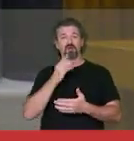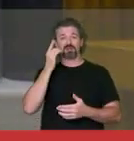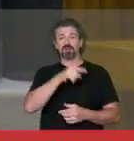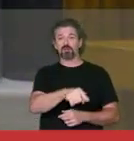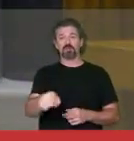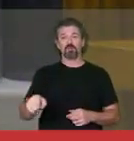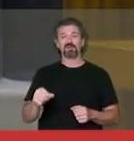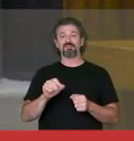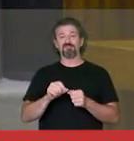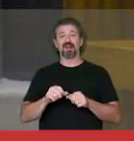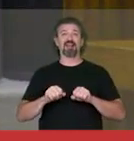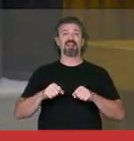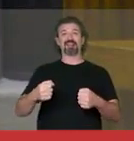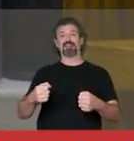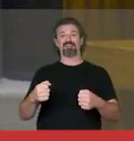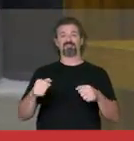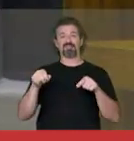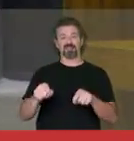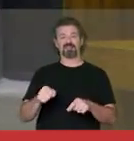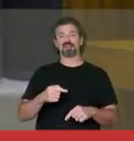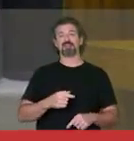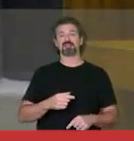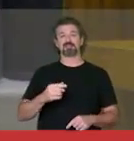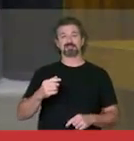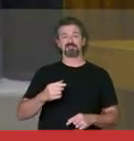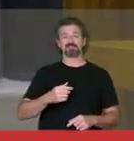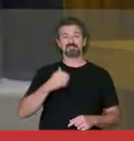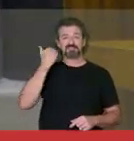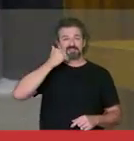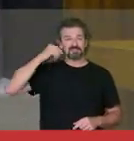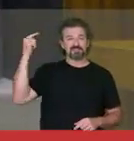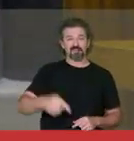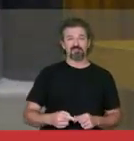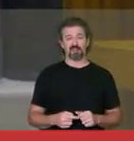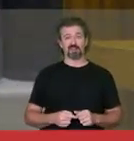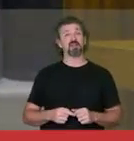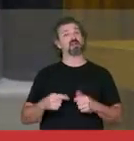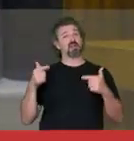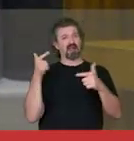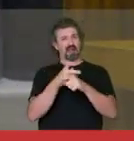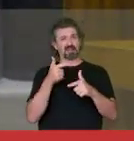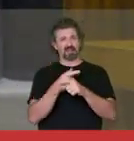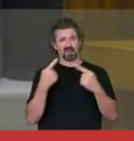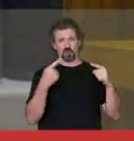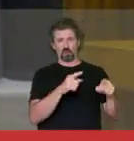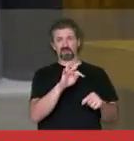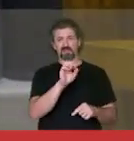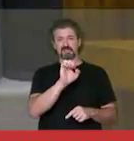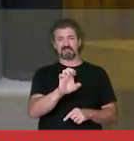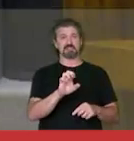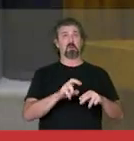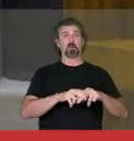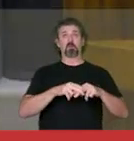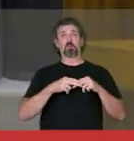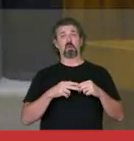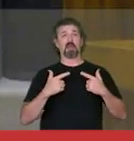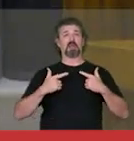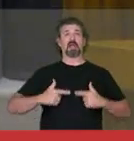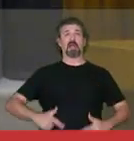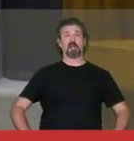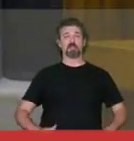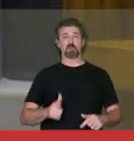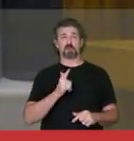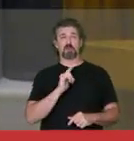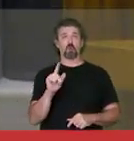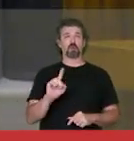faz a defesa desta patifaria e ataca o Tribunal Superior Eleitoral pela lisura do processo eleitoral.